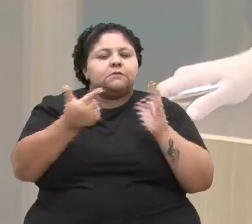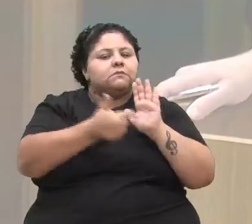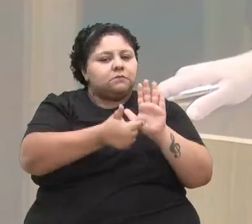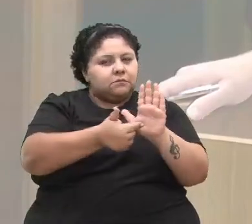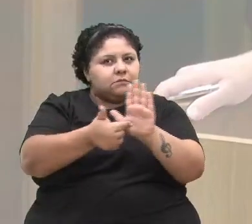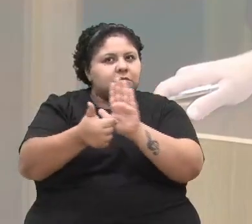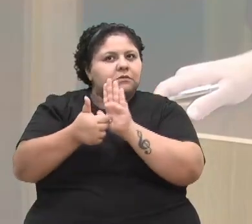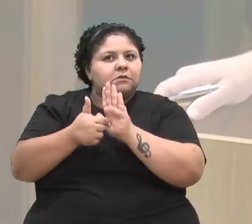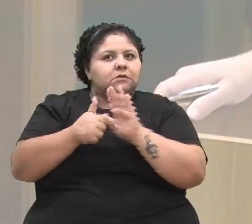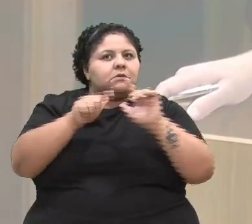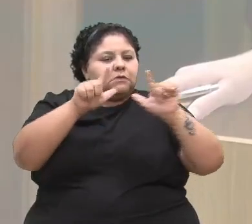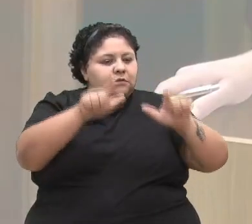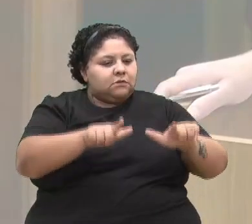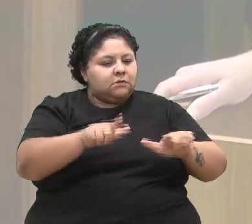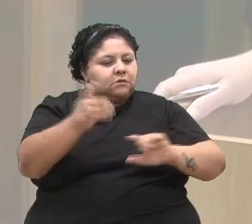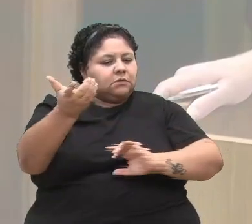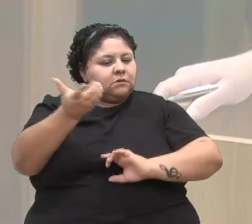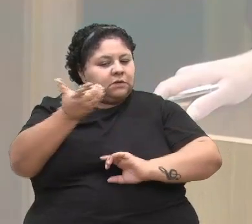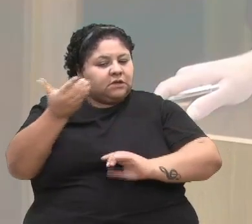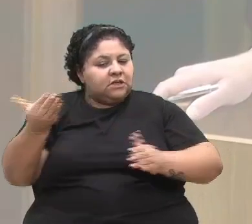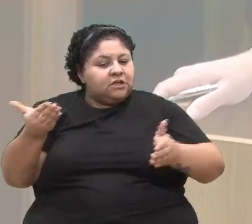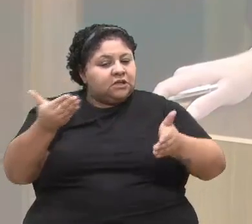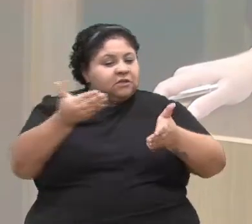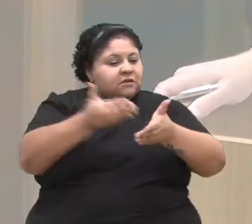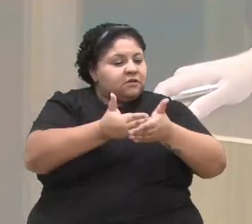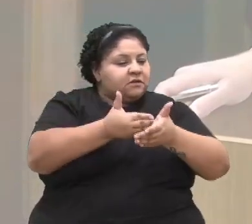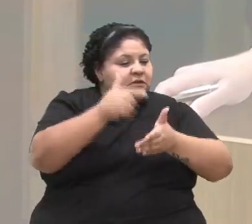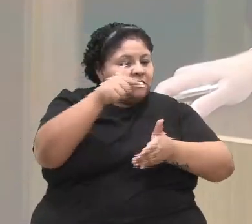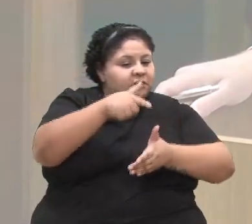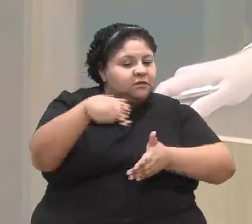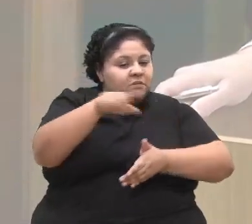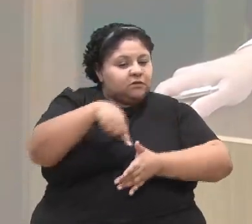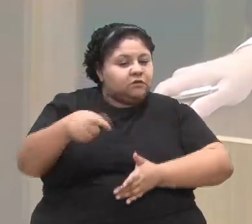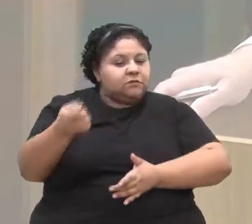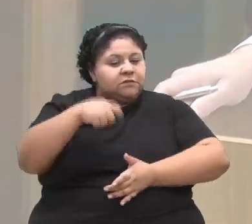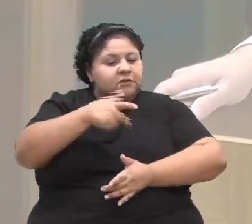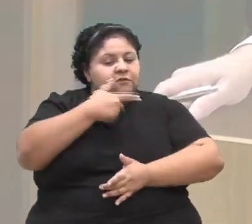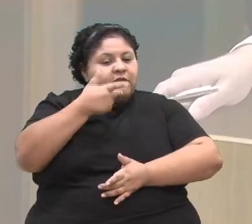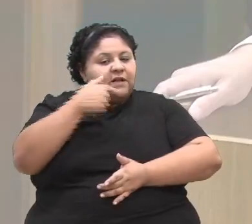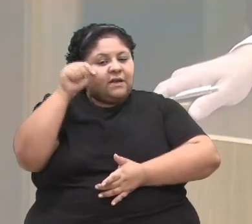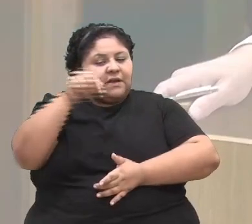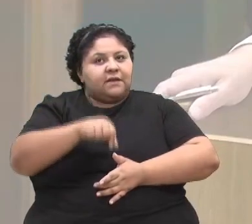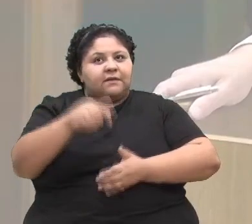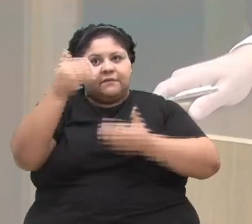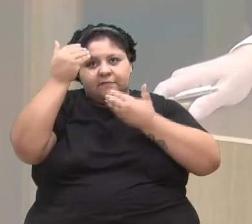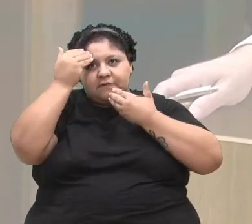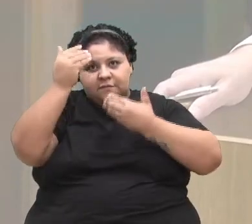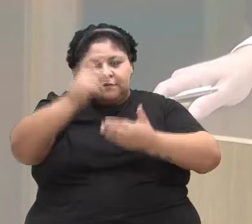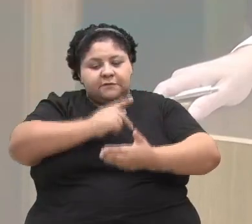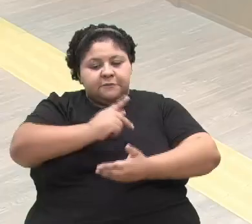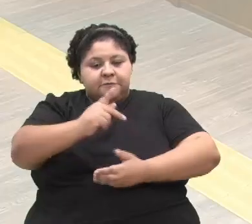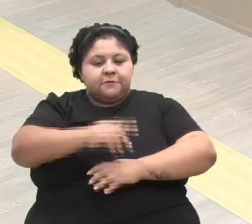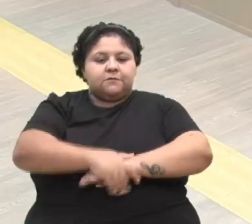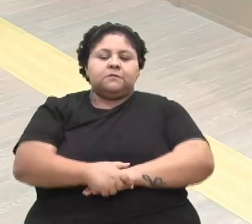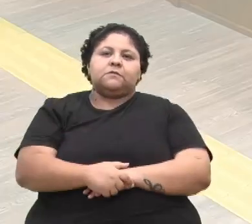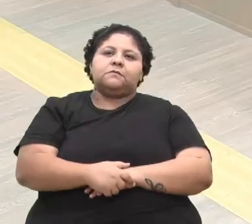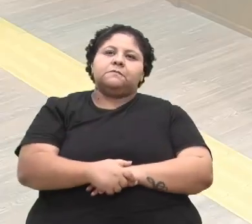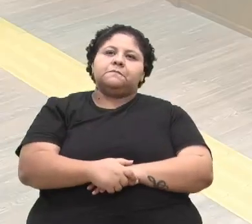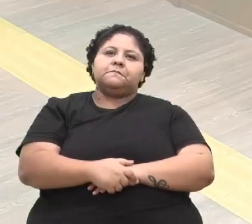demonstrando aonde ela quer chegar. E é isso que nós precisamos colocar aqui em pauta. Muito obrigado, senhor presidente.